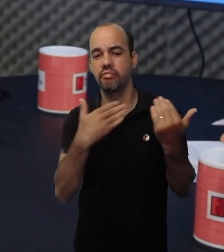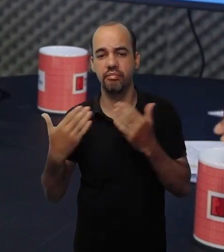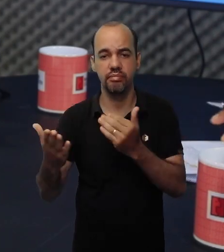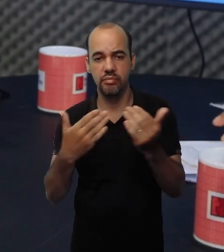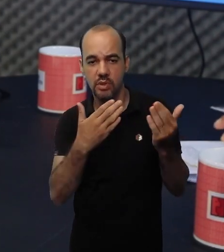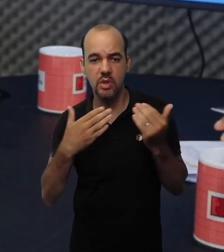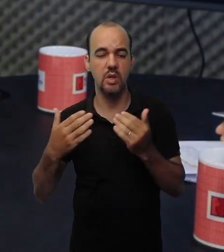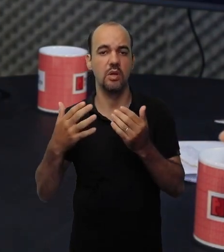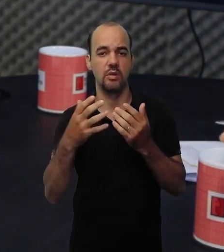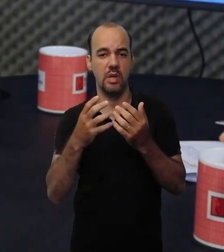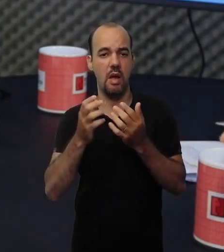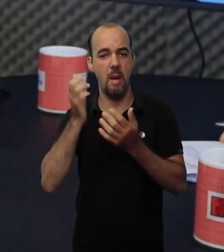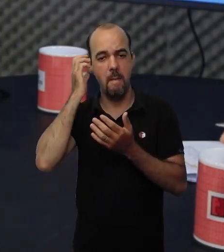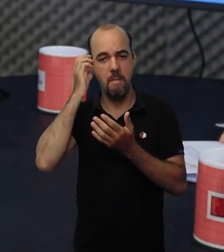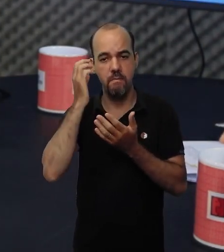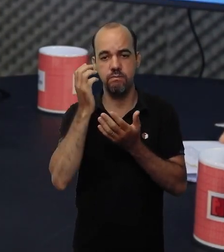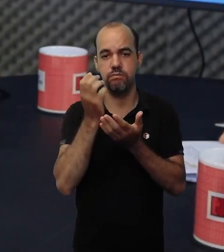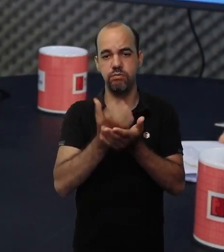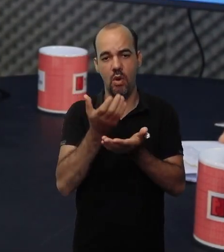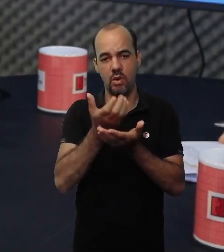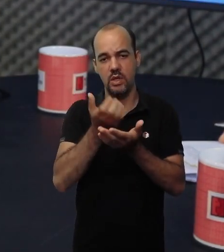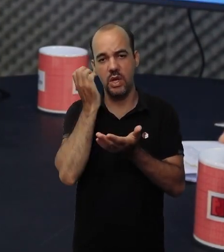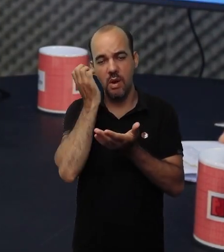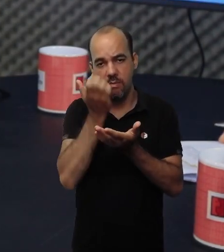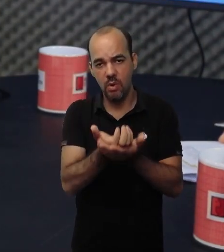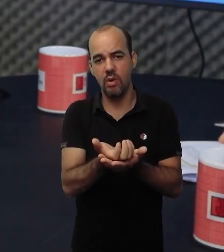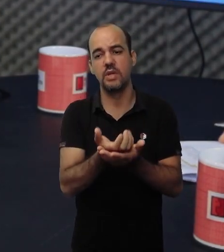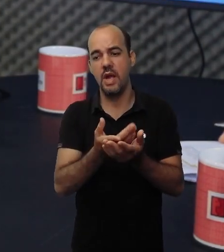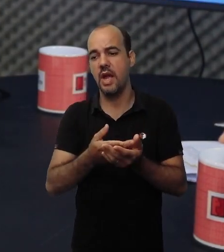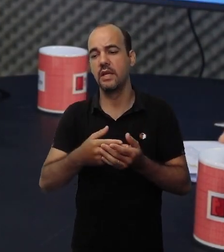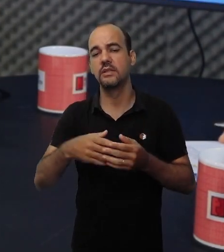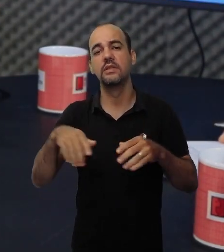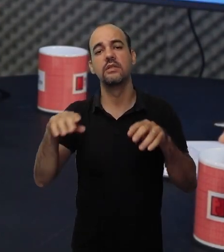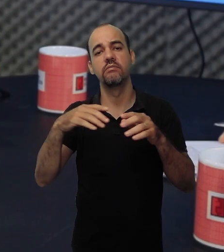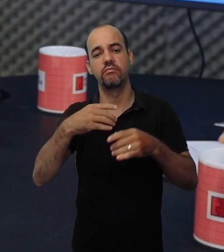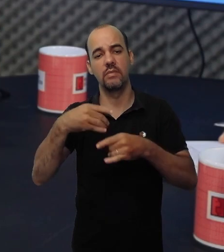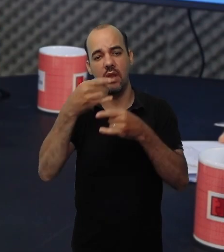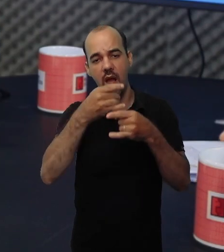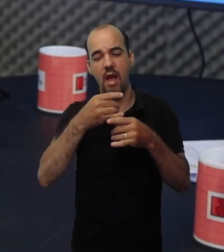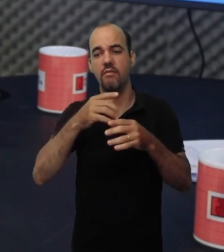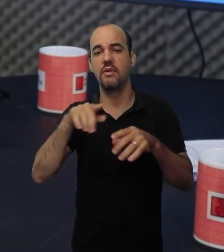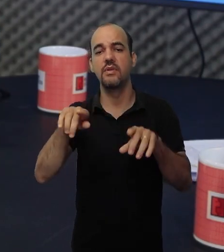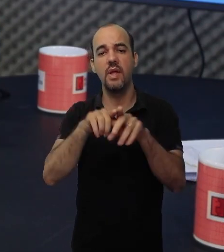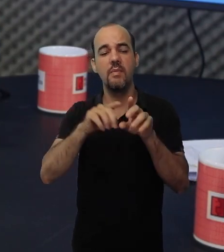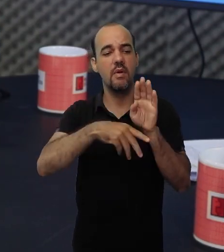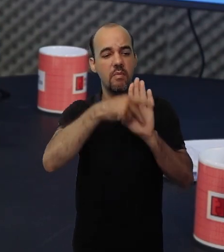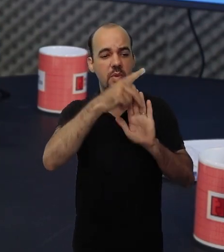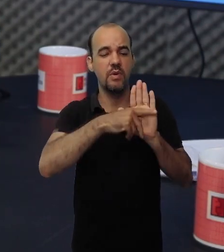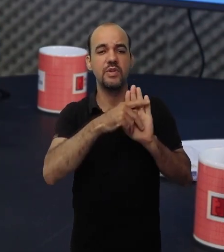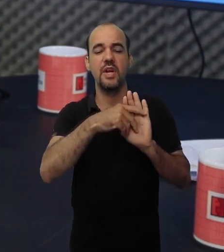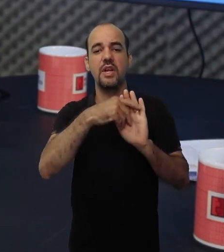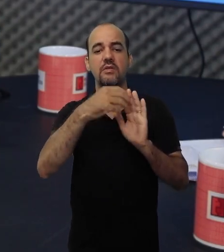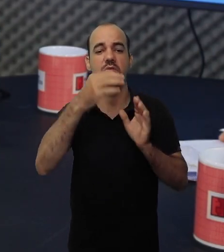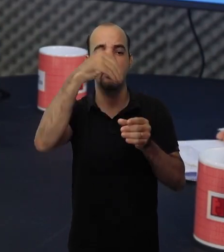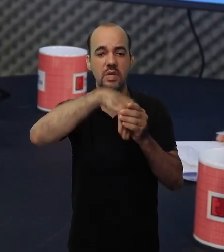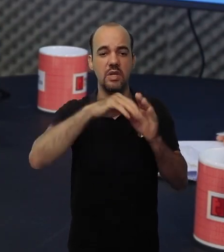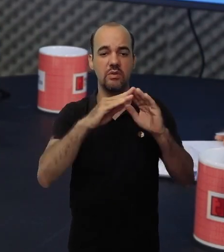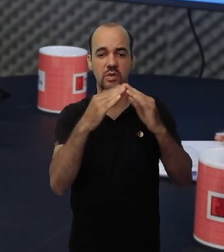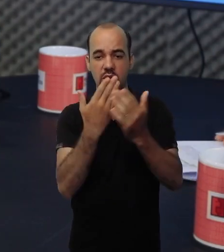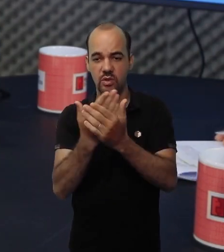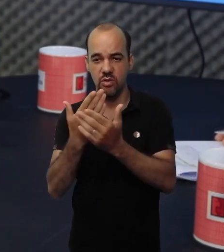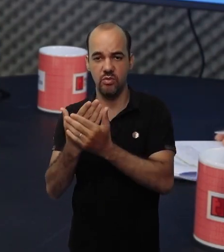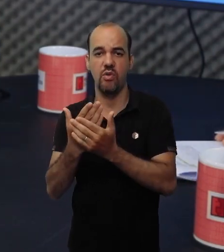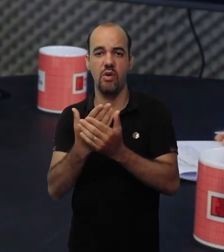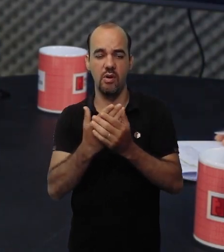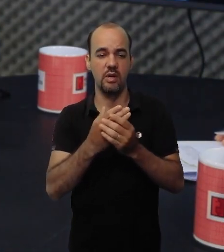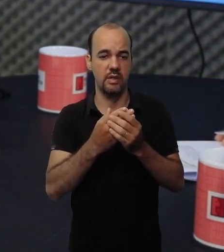unir os projetos que ocorrem, né, dentro da escola com coordenações. Eu acho que o principal papel